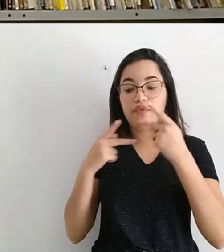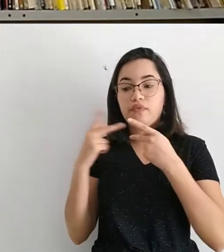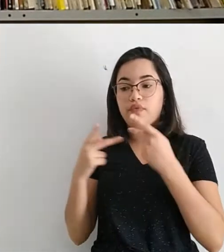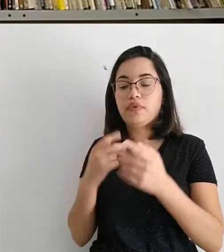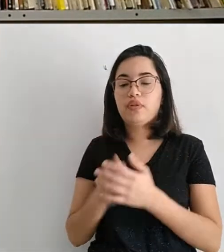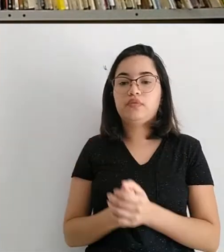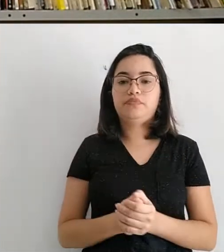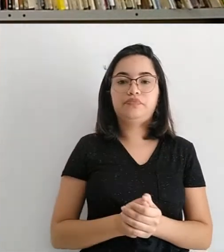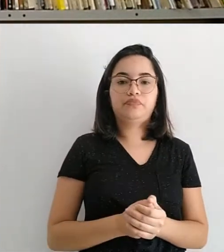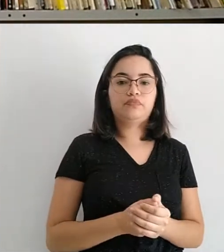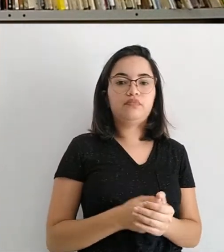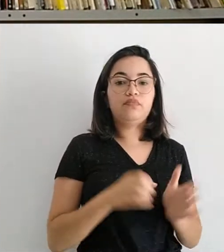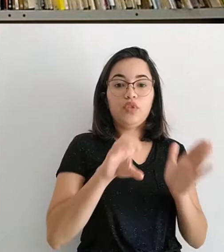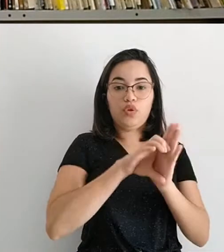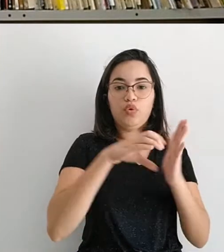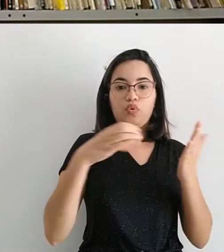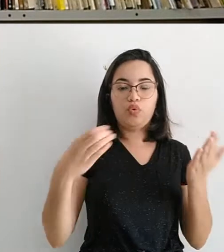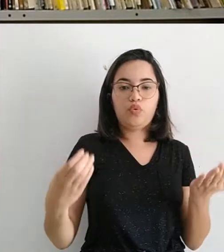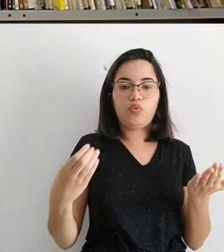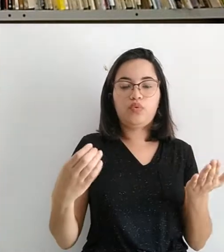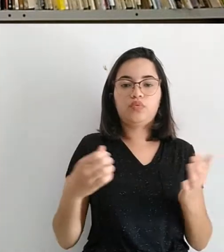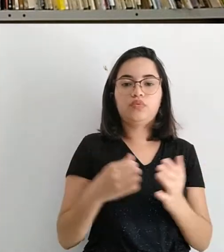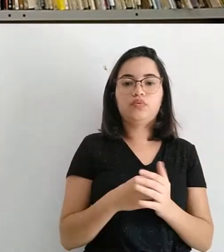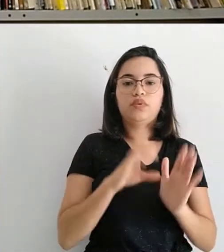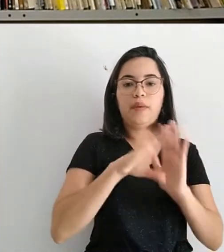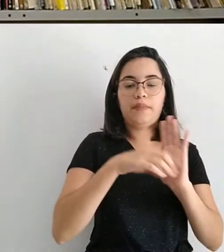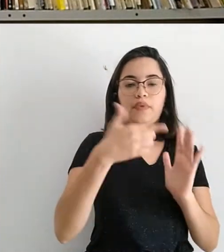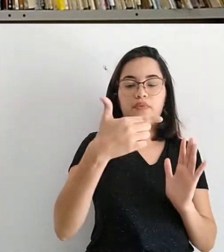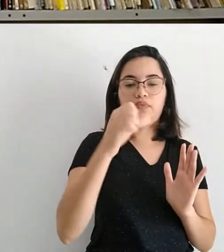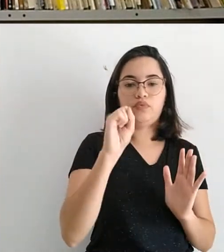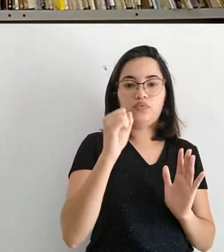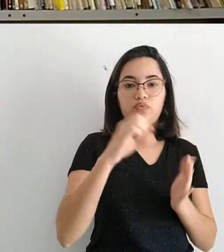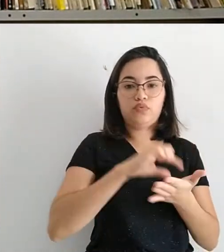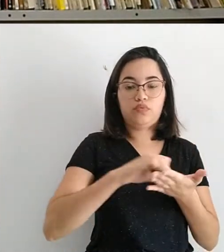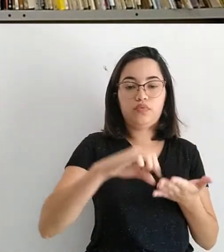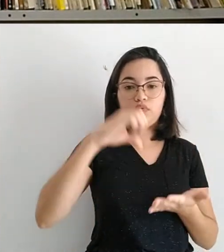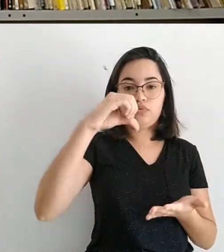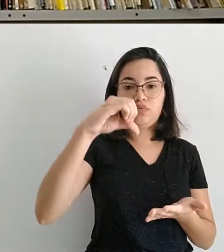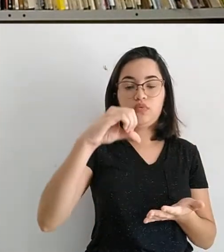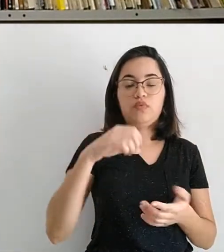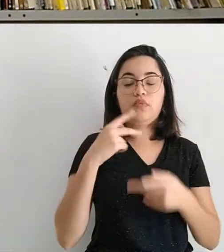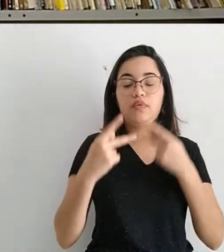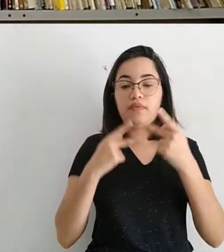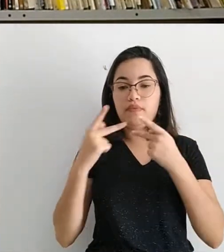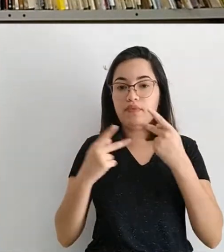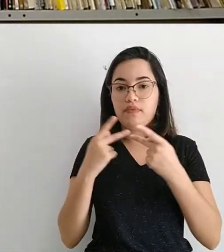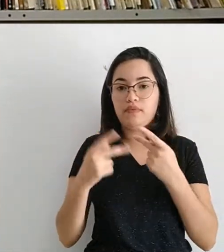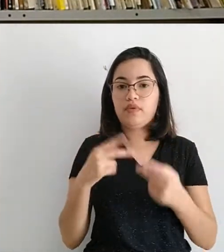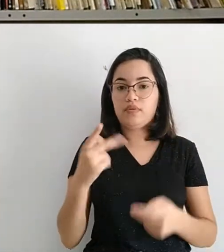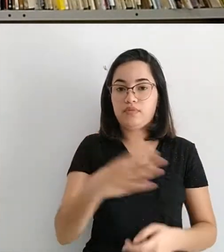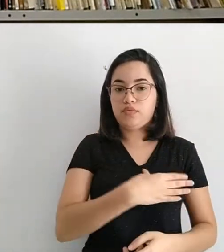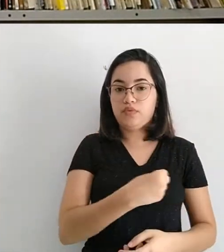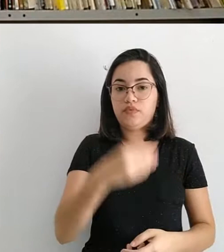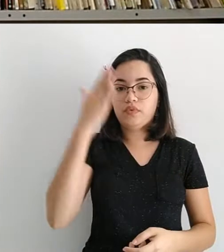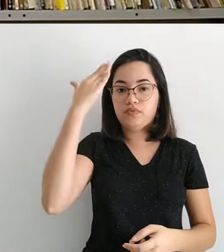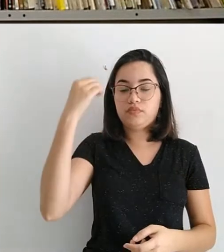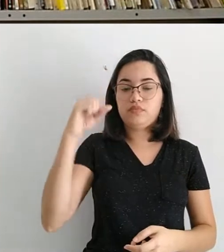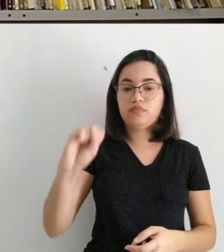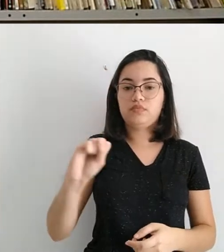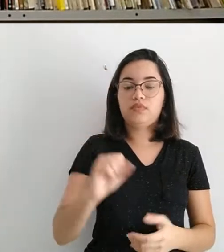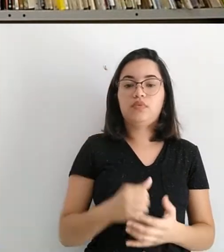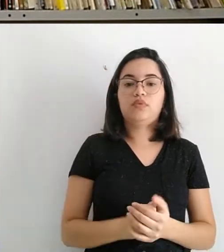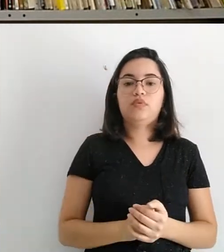1 Crônica, primeiro livro das Crônicas, capítulo 28, verso 9, Davi diz o seguinte para o seu